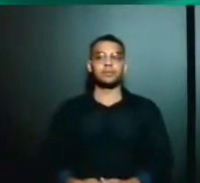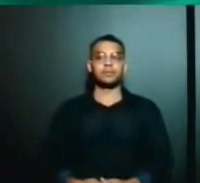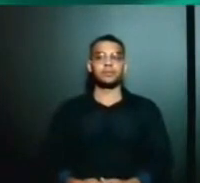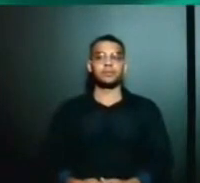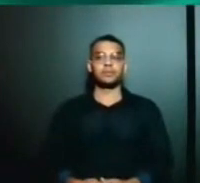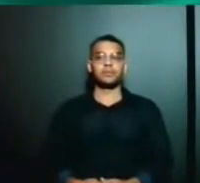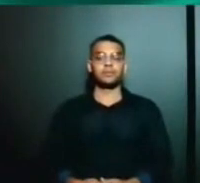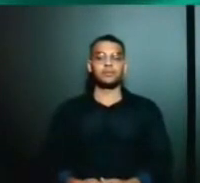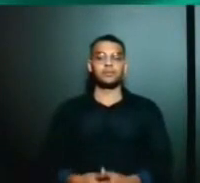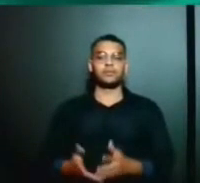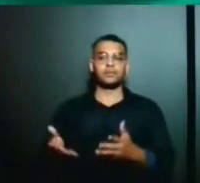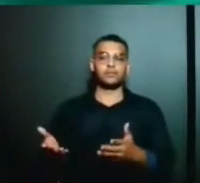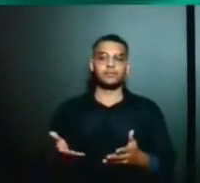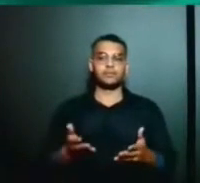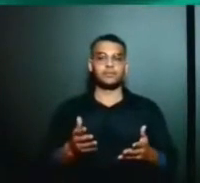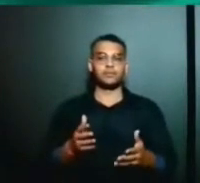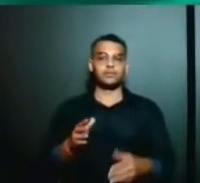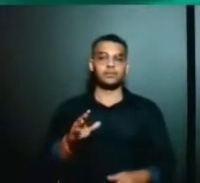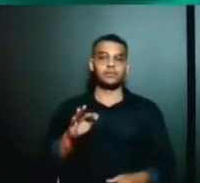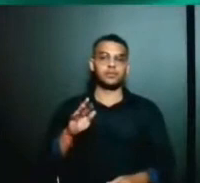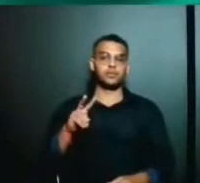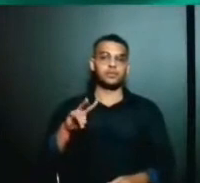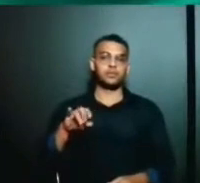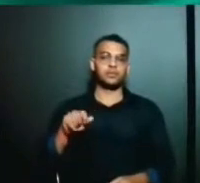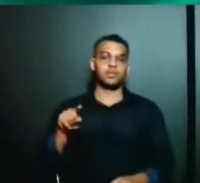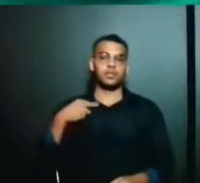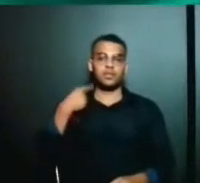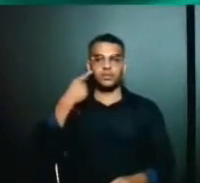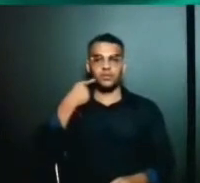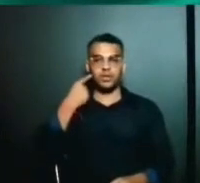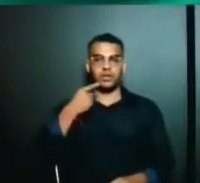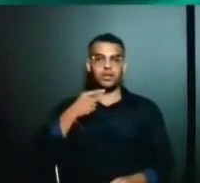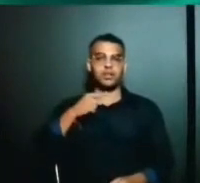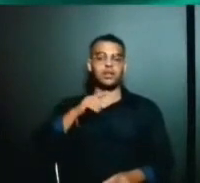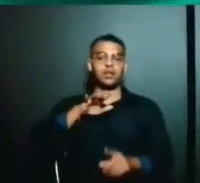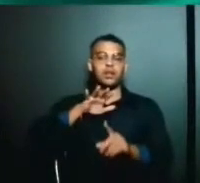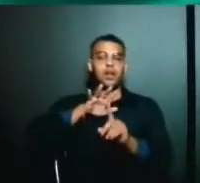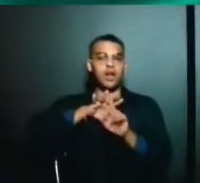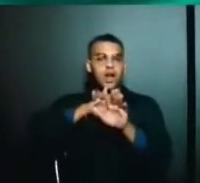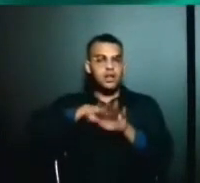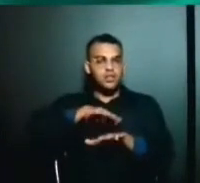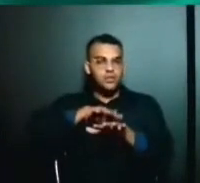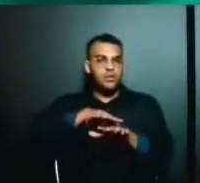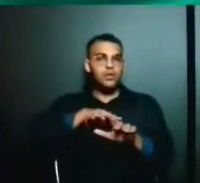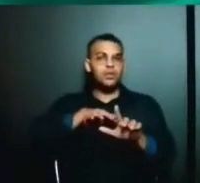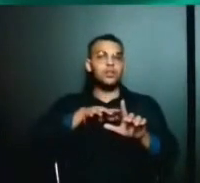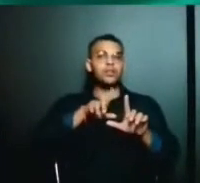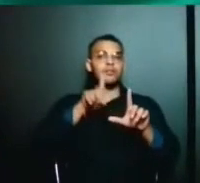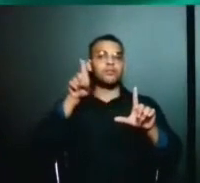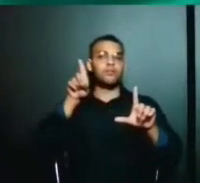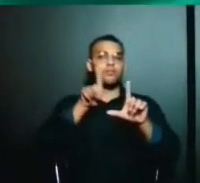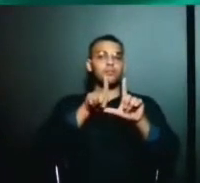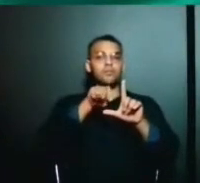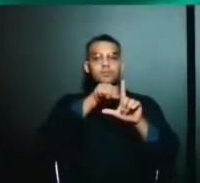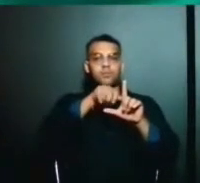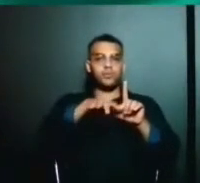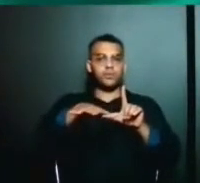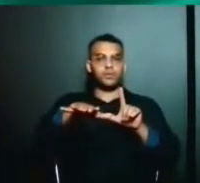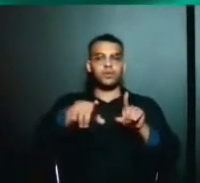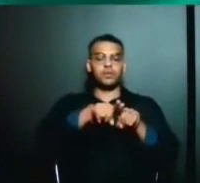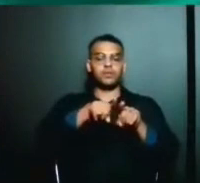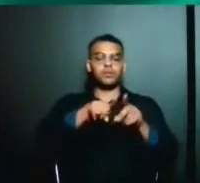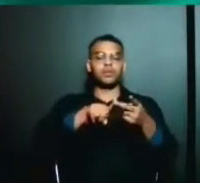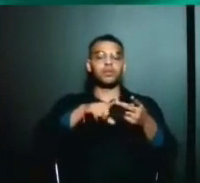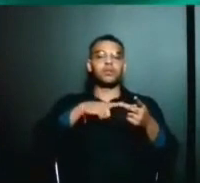Fábio Barroso, advogada, ativista, influenciadora digital, tem um canal também de notícias,